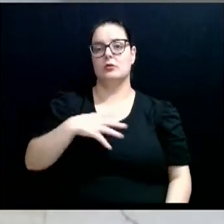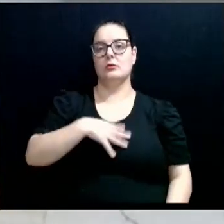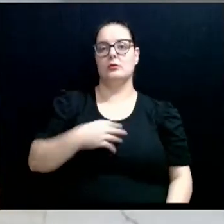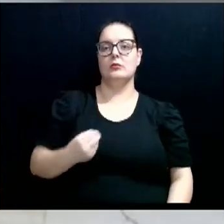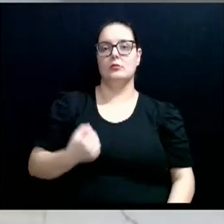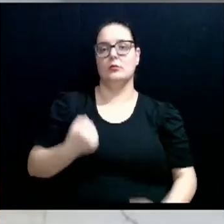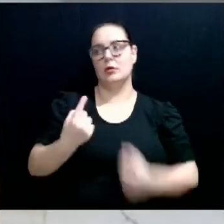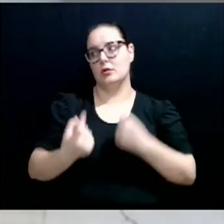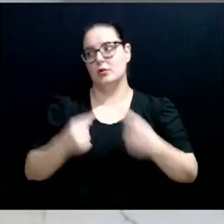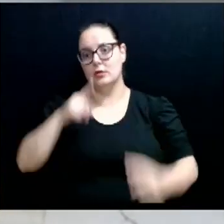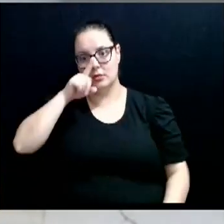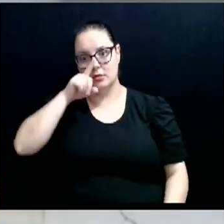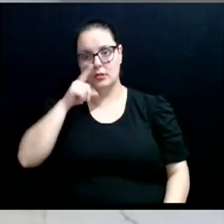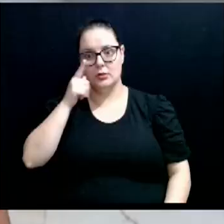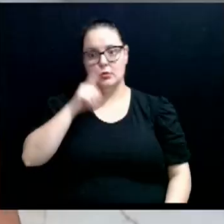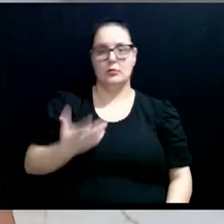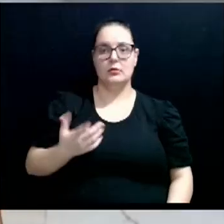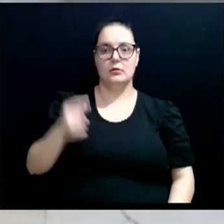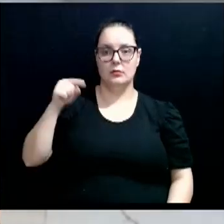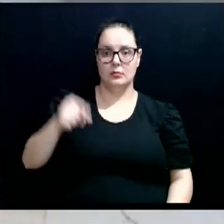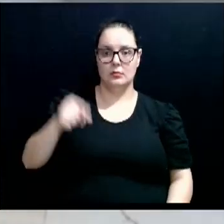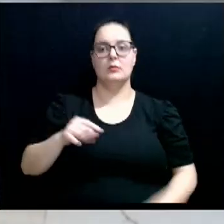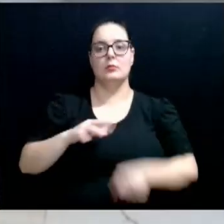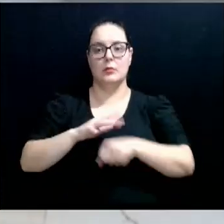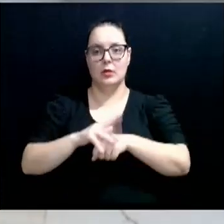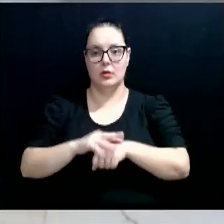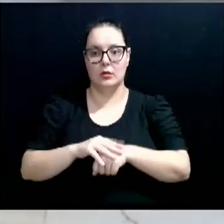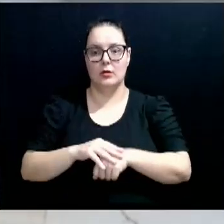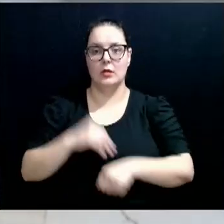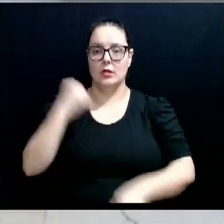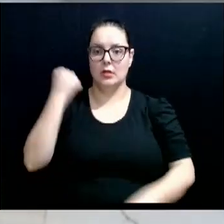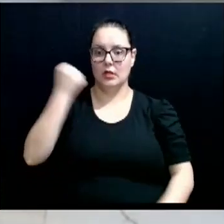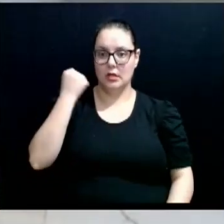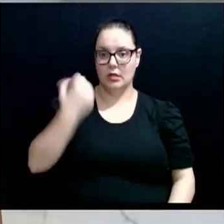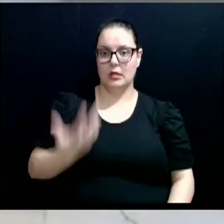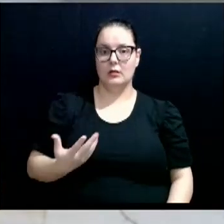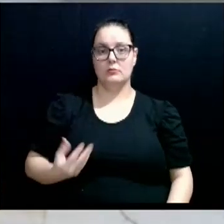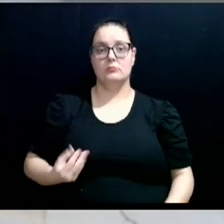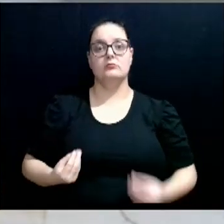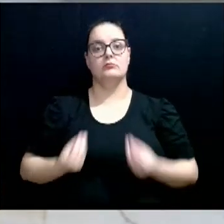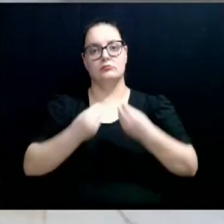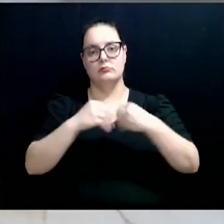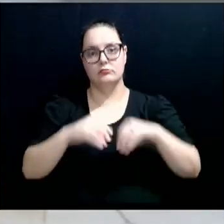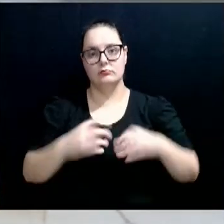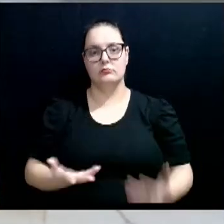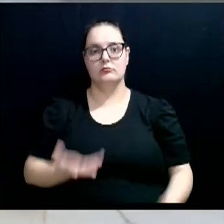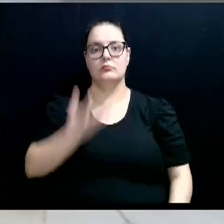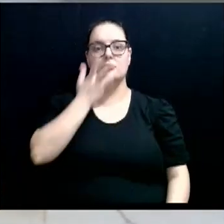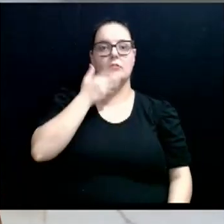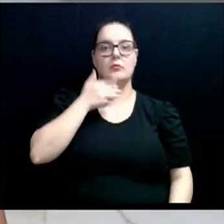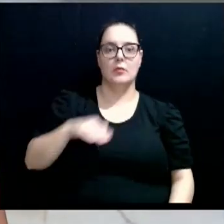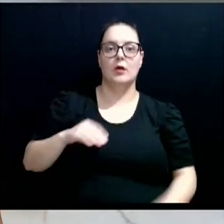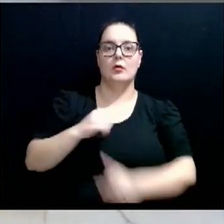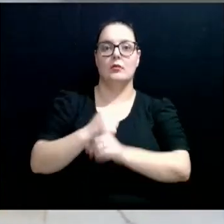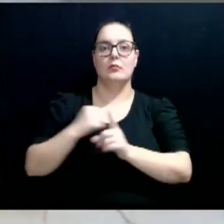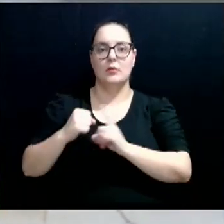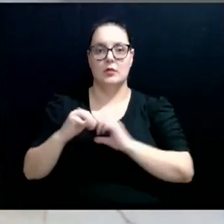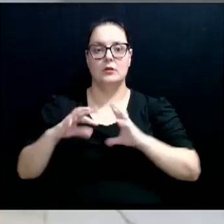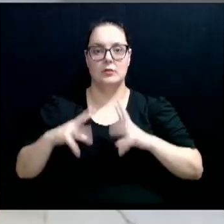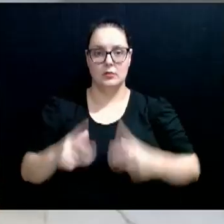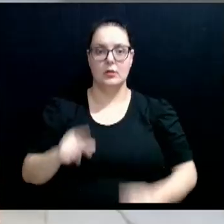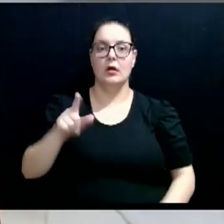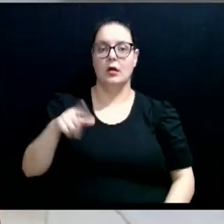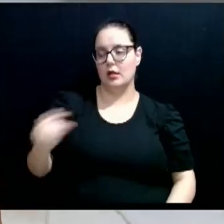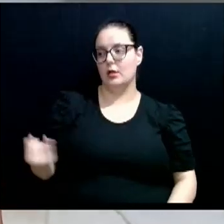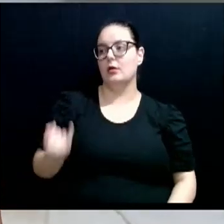consegue, mas para essa doença aí que é tão grave, né? Traz tanto prejuízo para a criança, para a sociedade como um todo, é muito importante que a